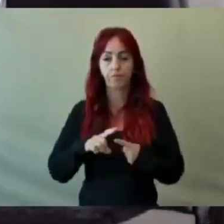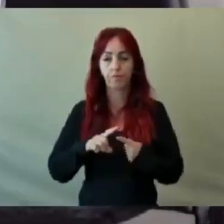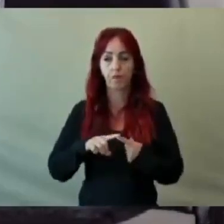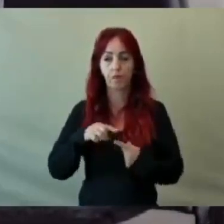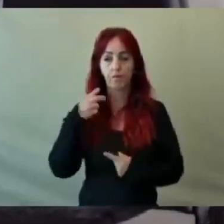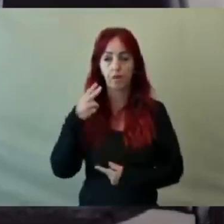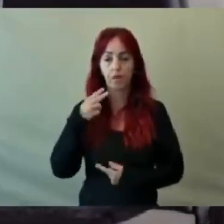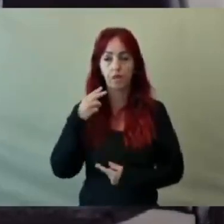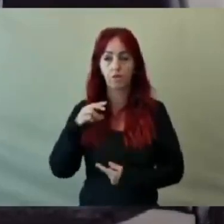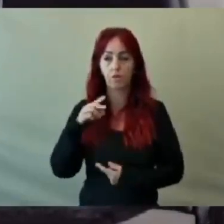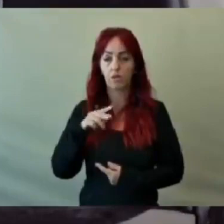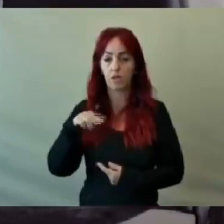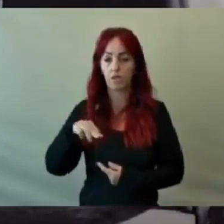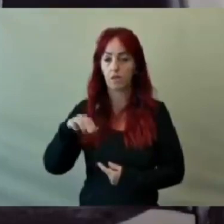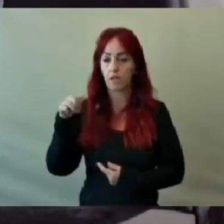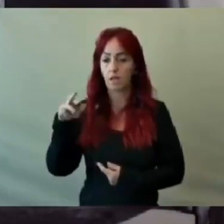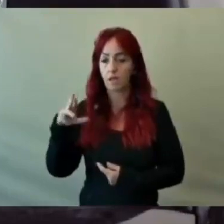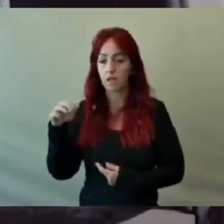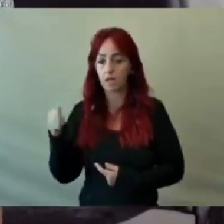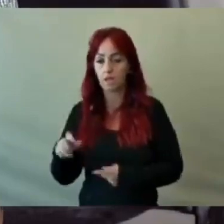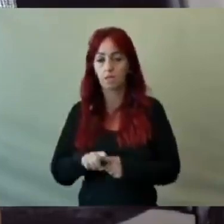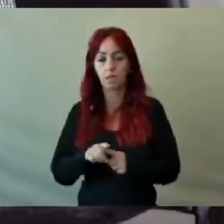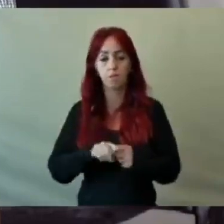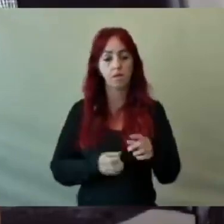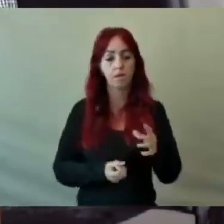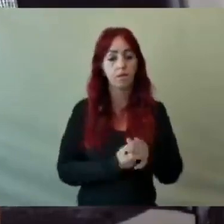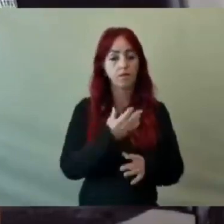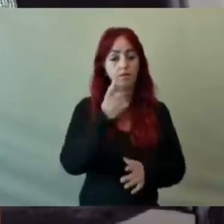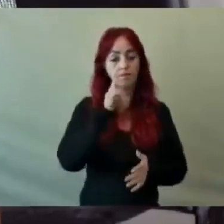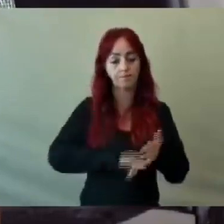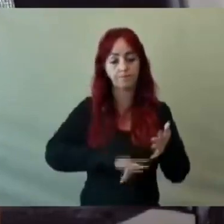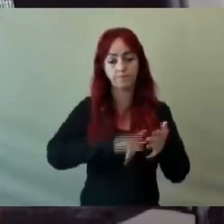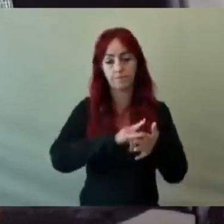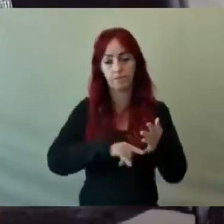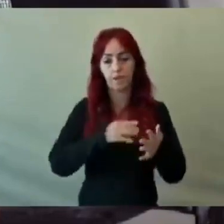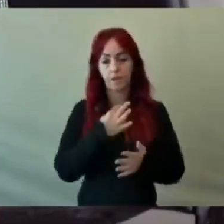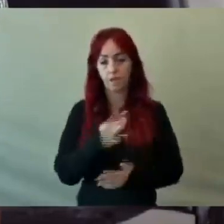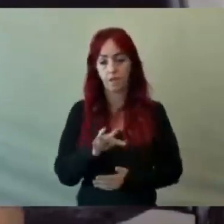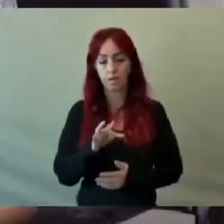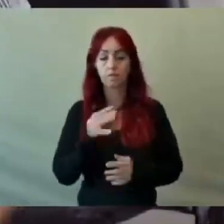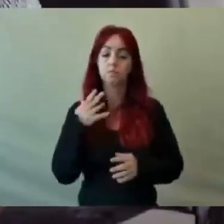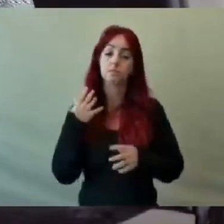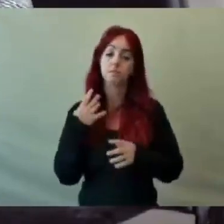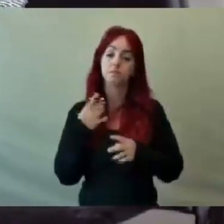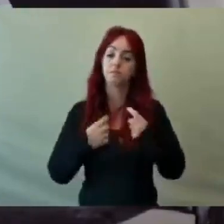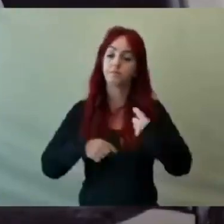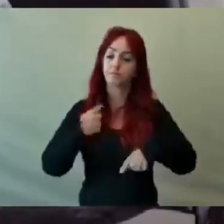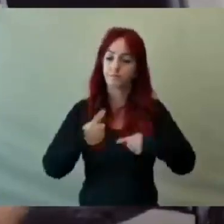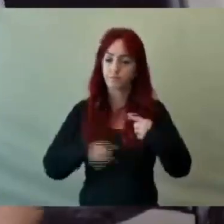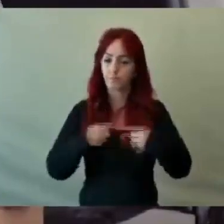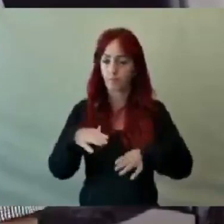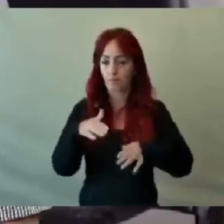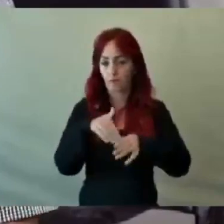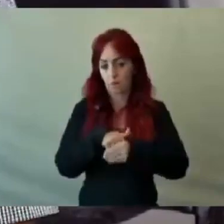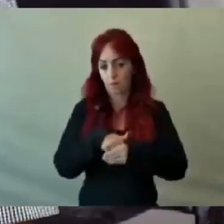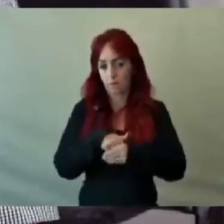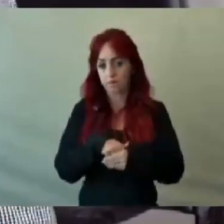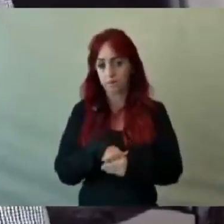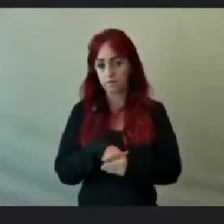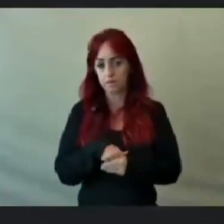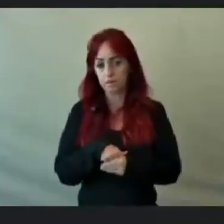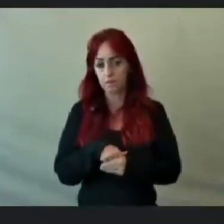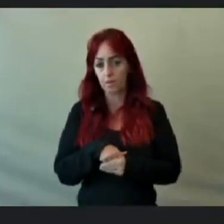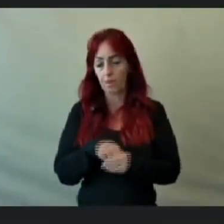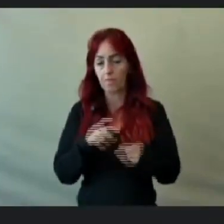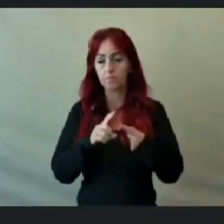pedindo também aqui a elaboração de nota técnica. Em discussão, em votação, como vota o vereador doutor Bruno Pedralva?